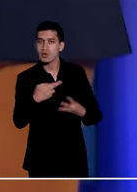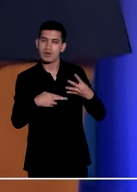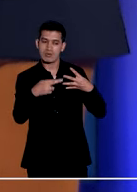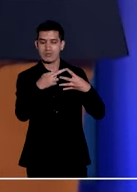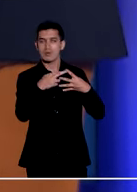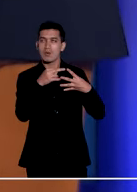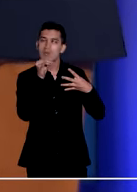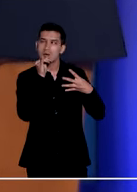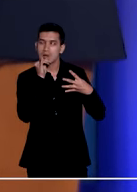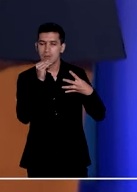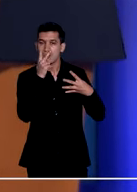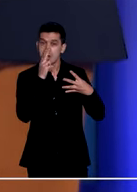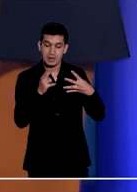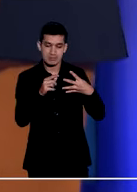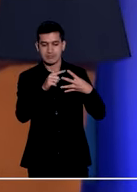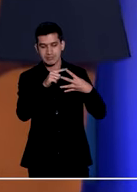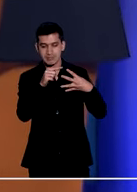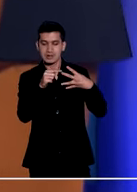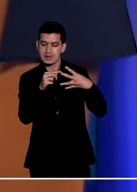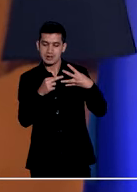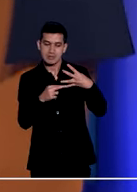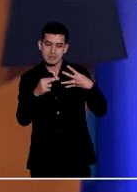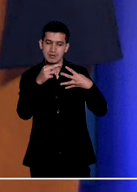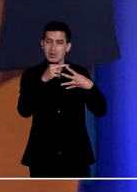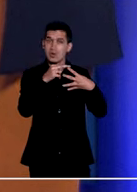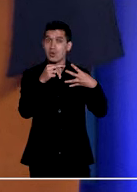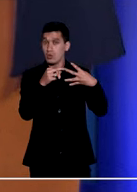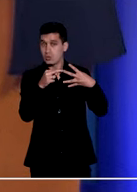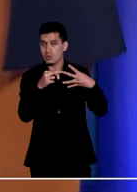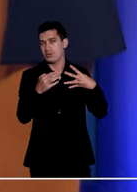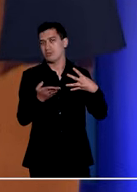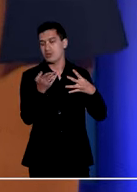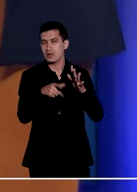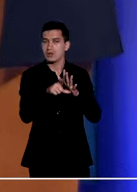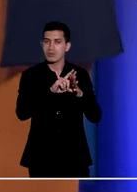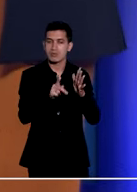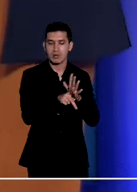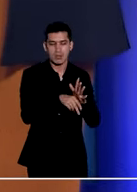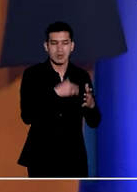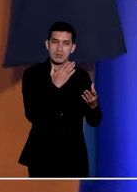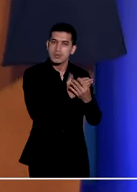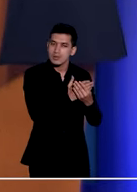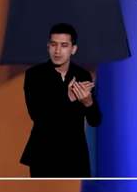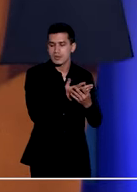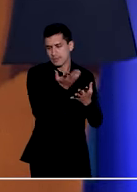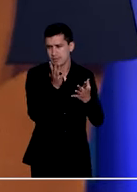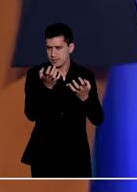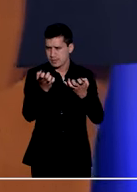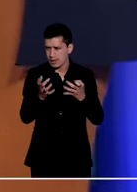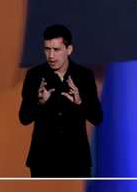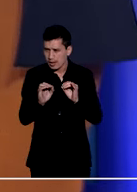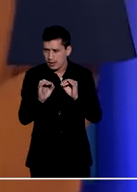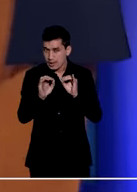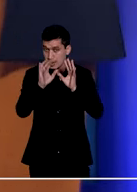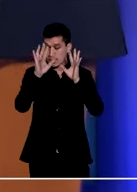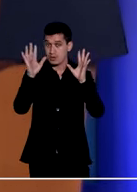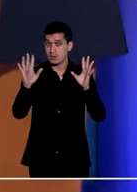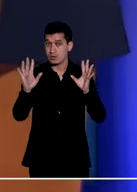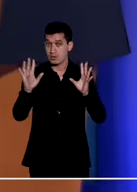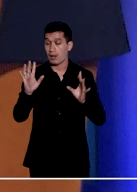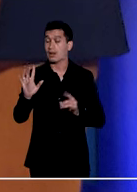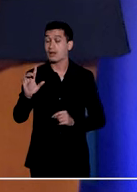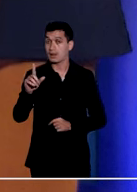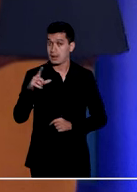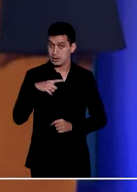principal movido antes pela parte contrária de um processo ou seja para ficar mais claro estamos falando de uma